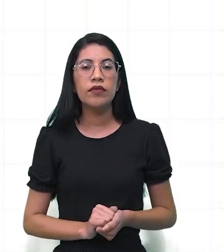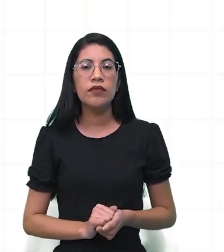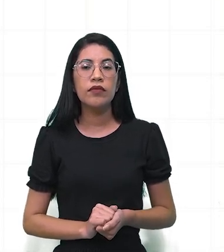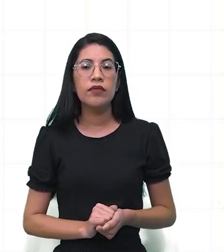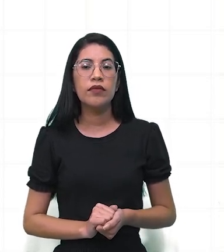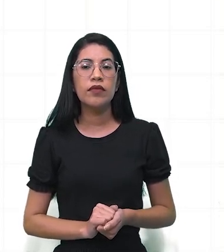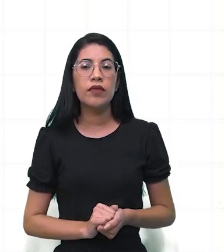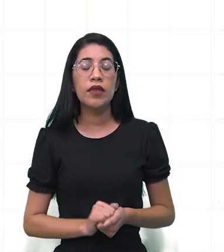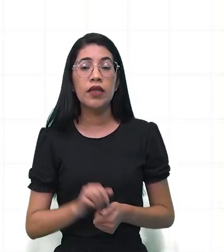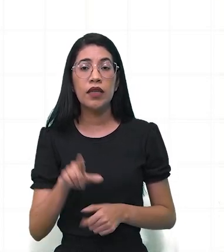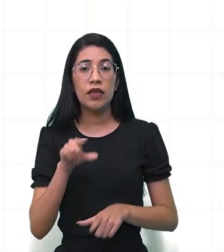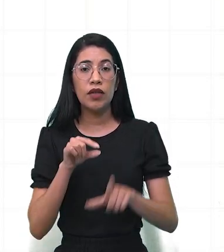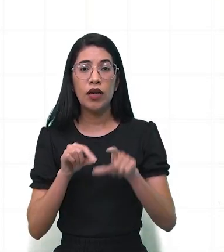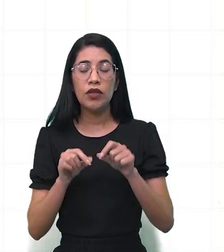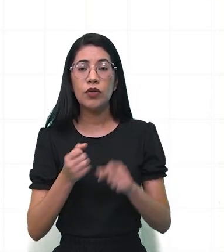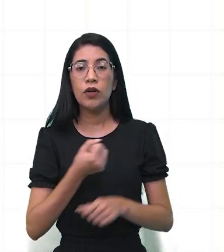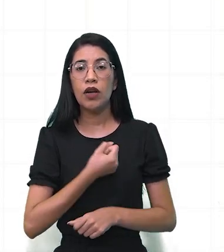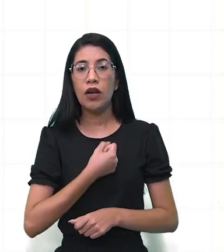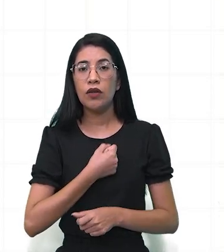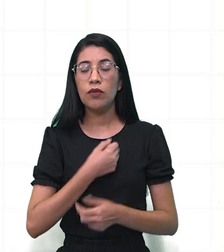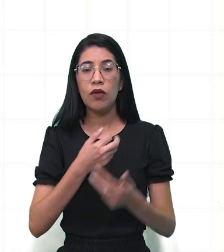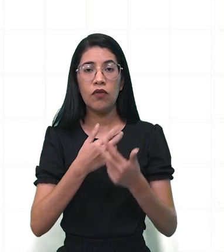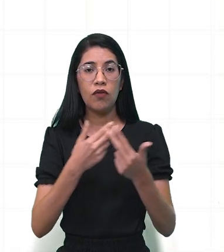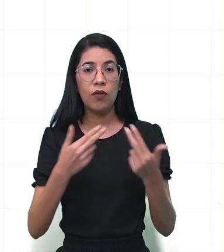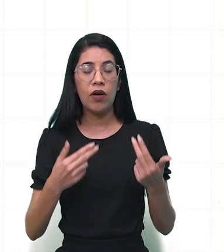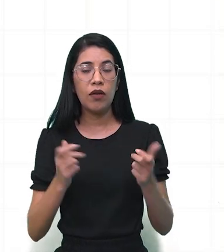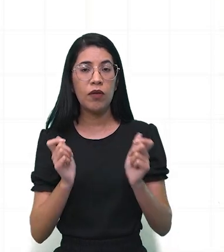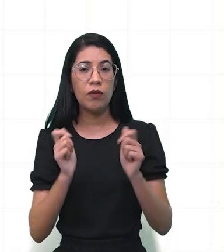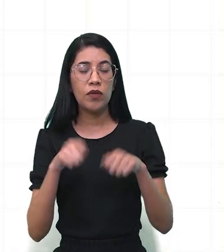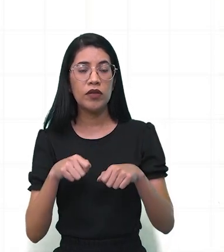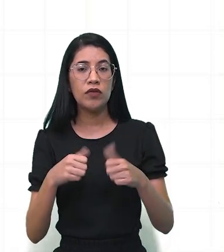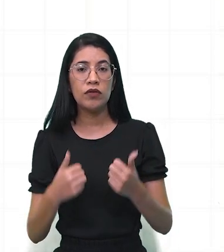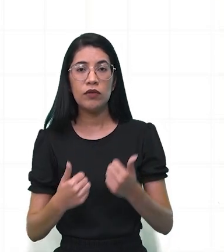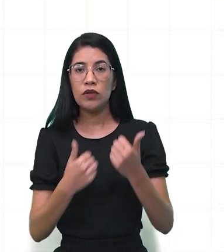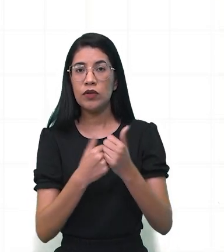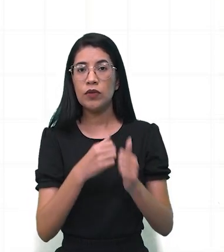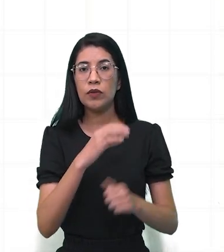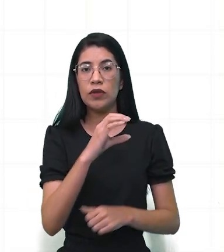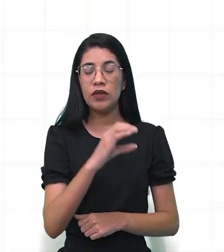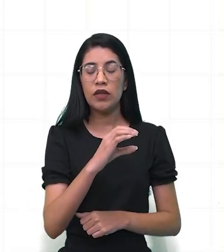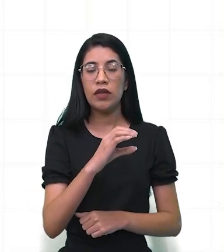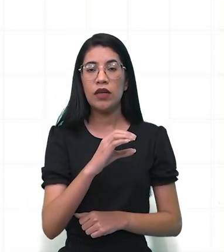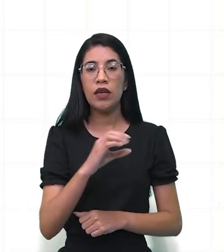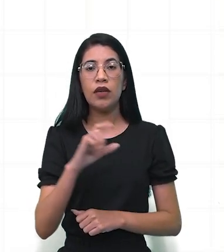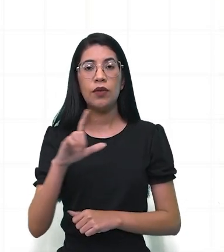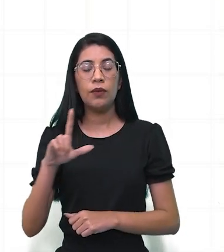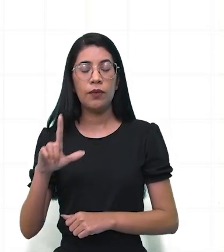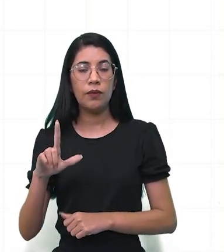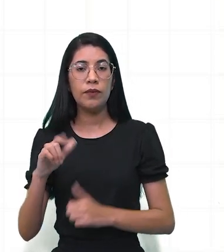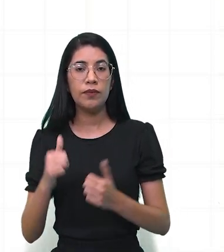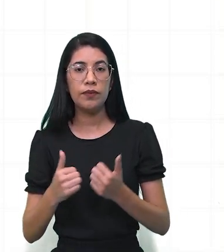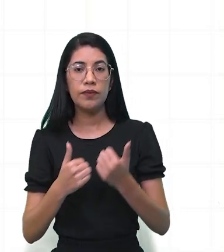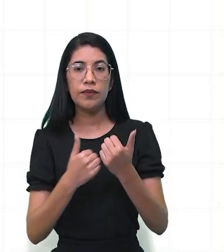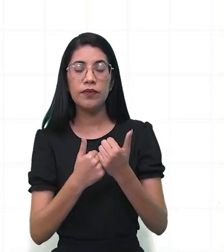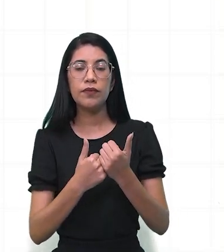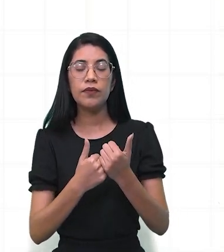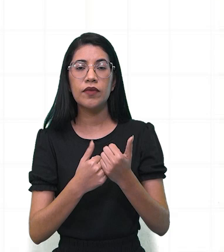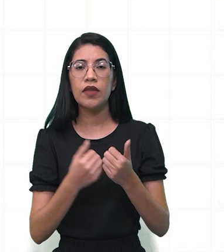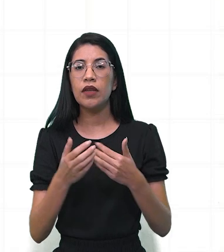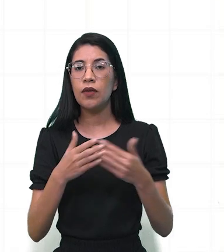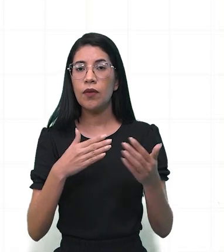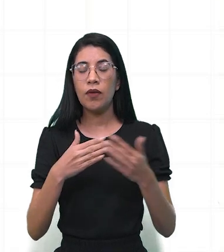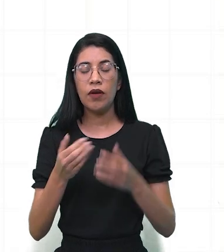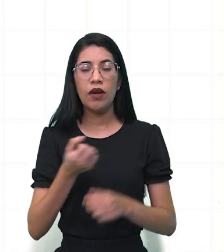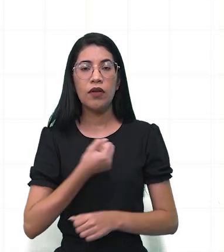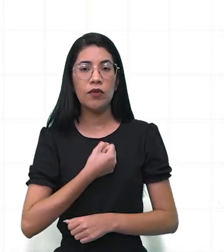Escolha outros números para C e L, que é o comprimento e a largura. Números